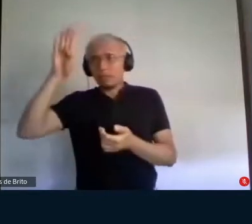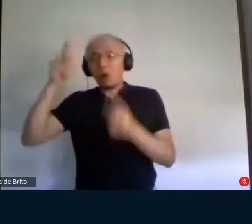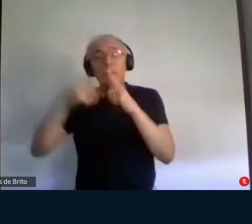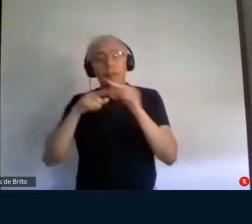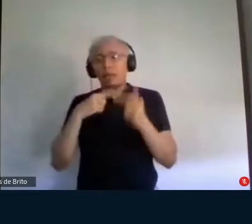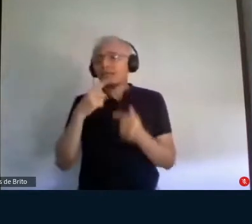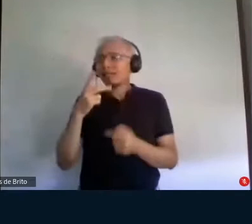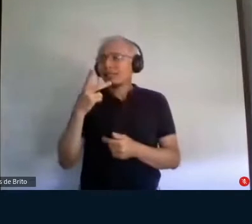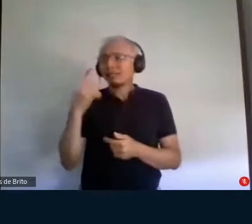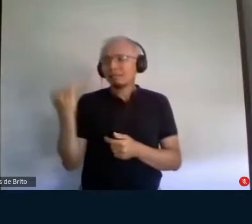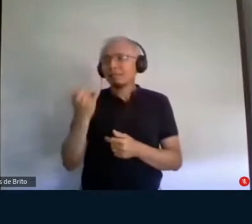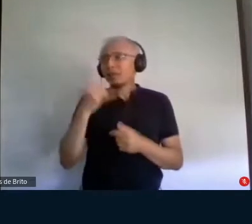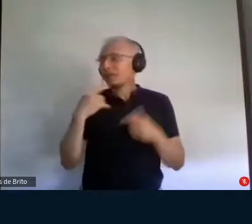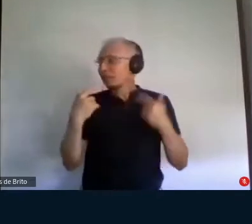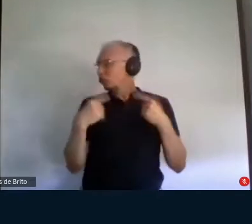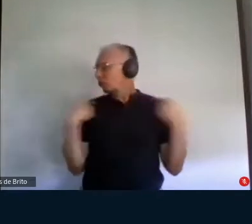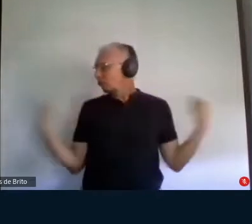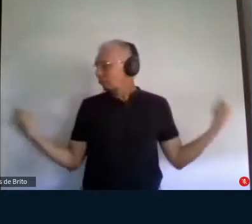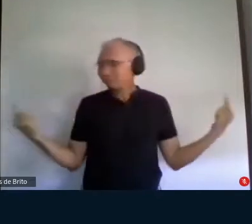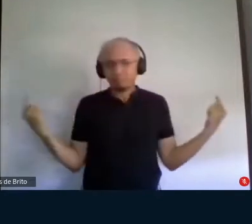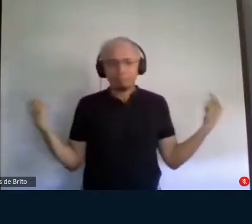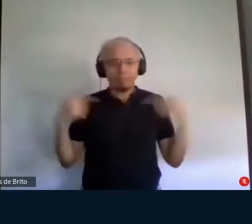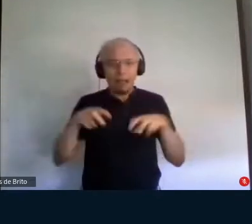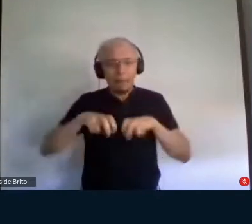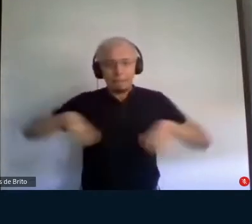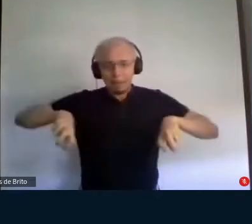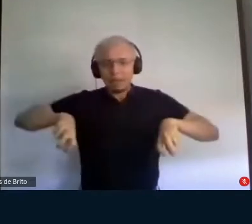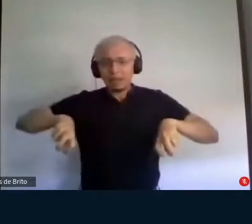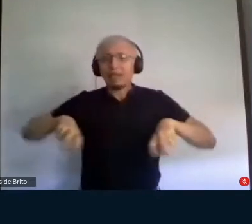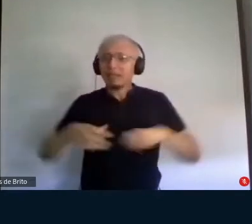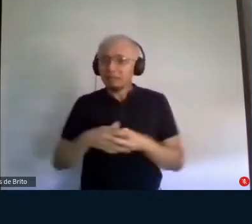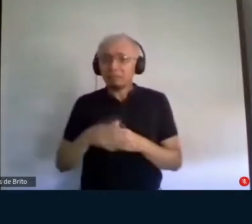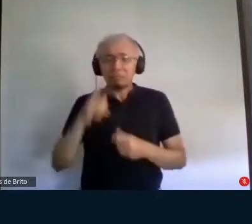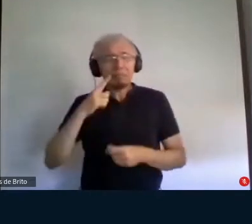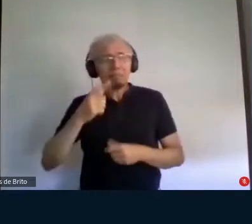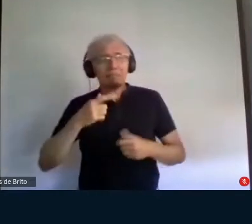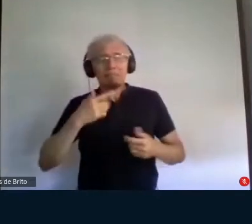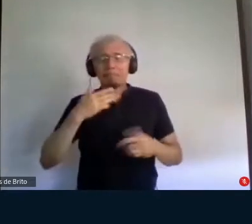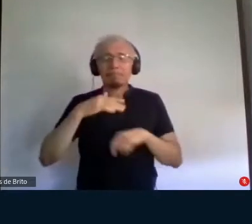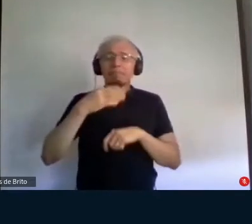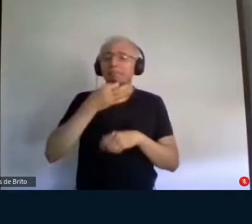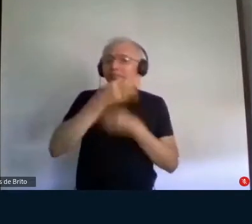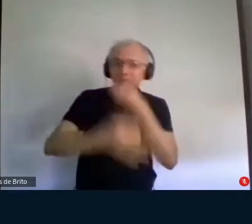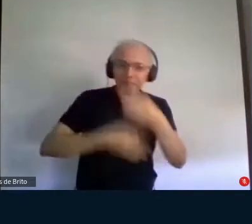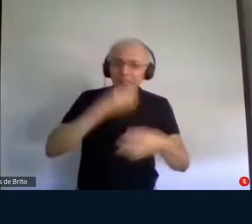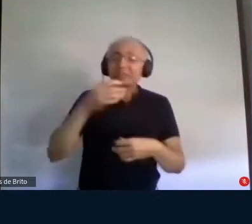que a discussão seja compartilhada, né, entre todos os membros da banca, inclusive.